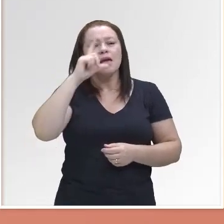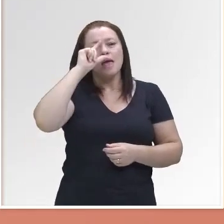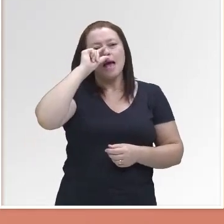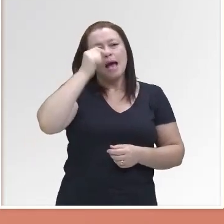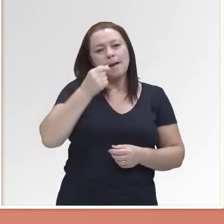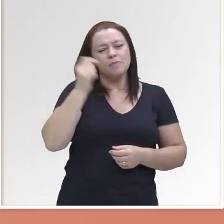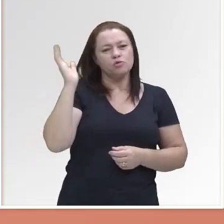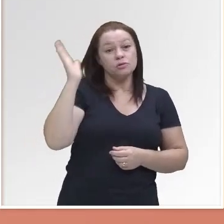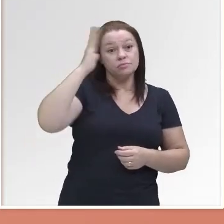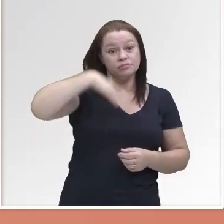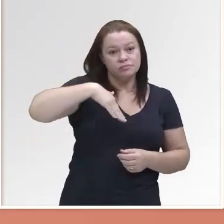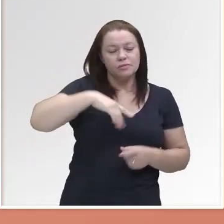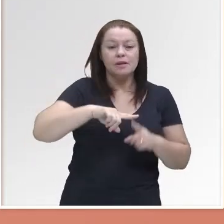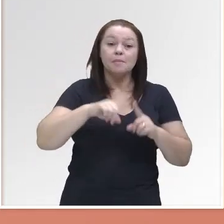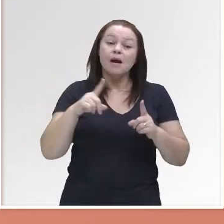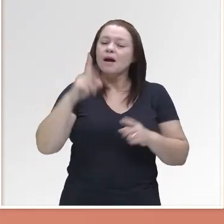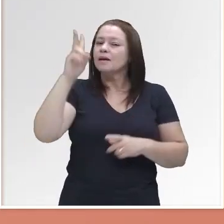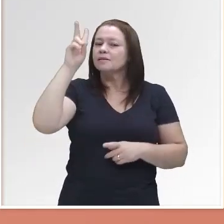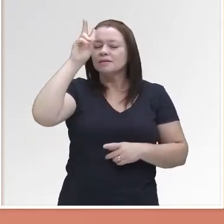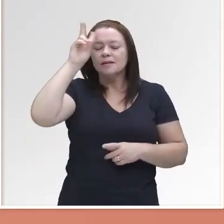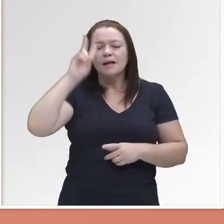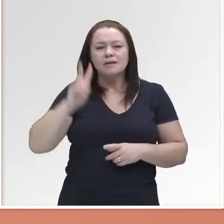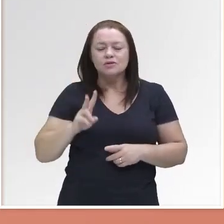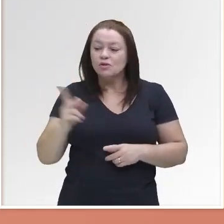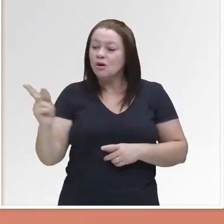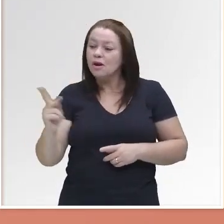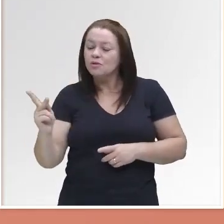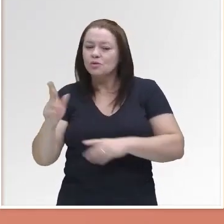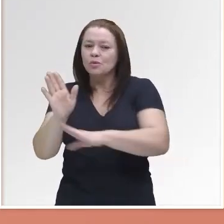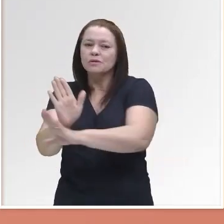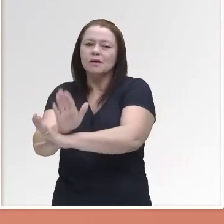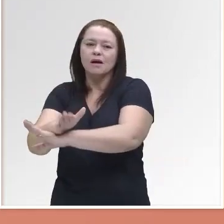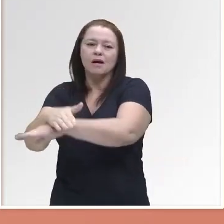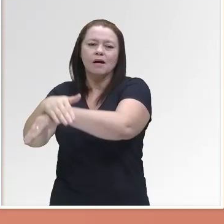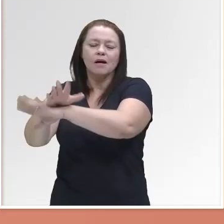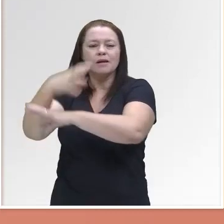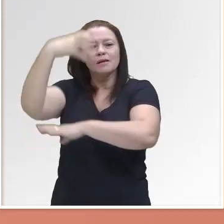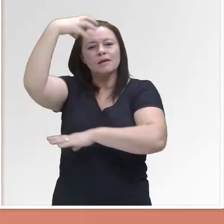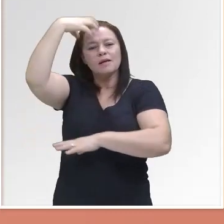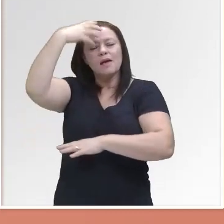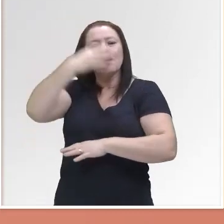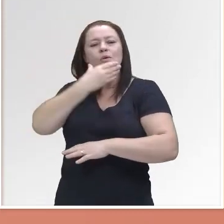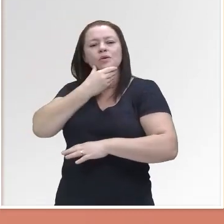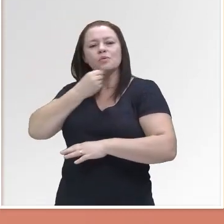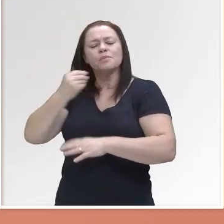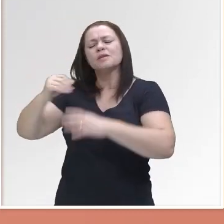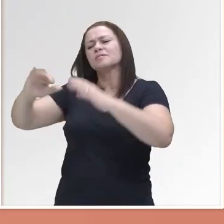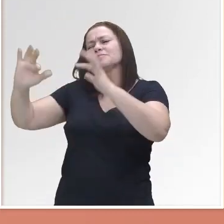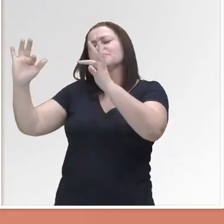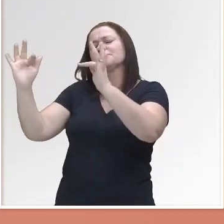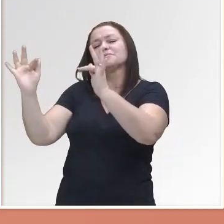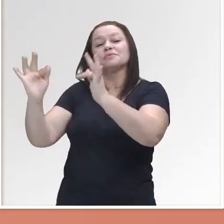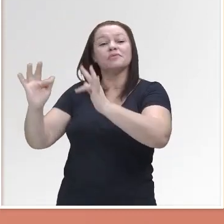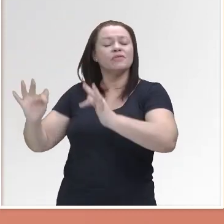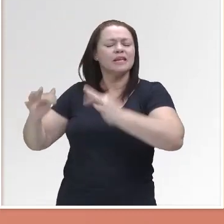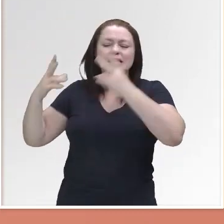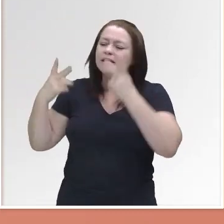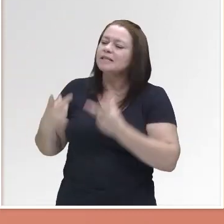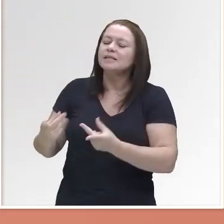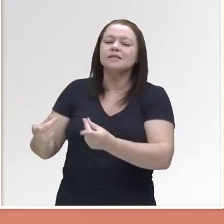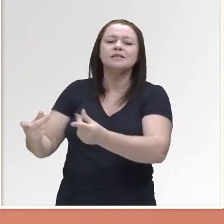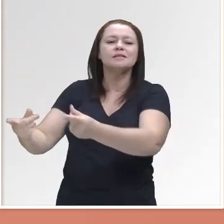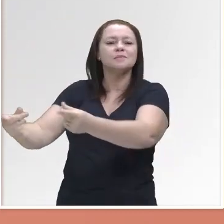terminam felizes para sempre. Isso é muito legal, vocês não acham? Então leiam comigo